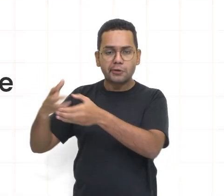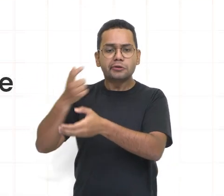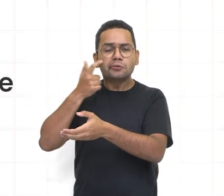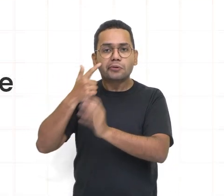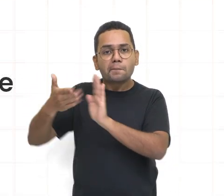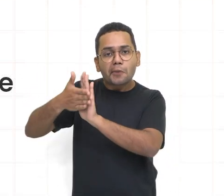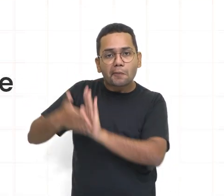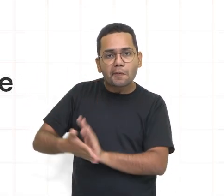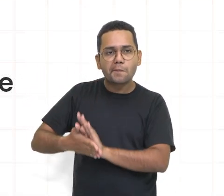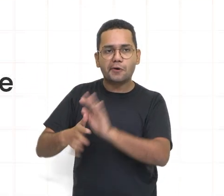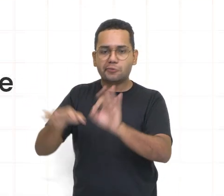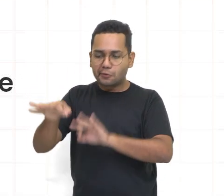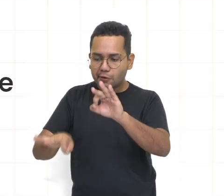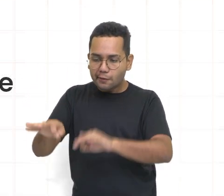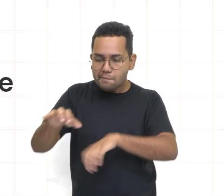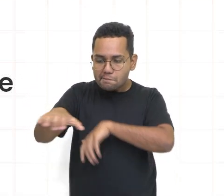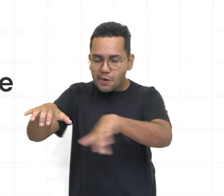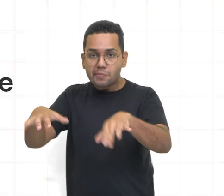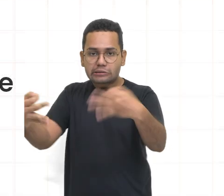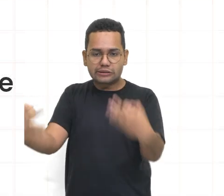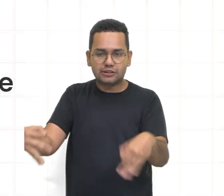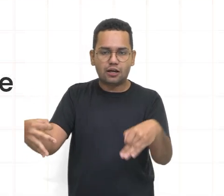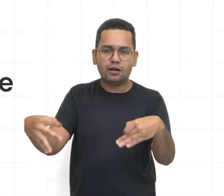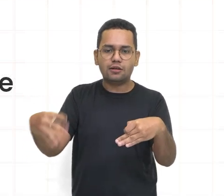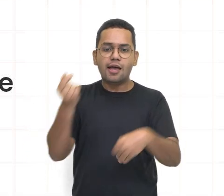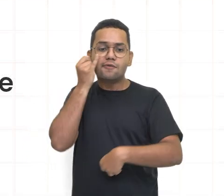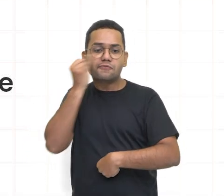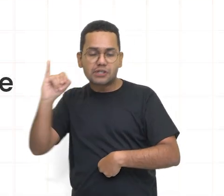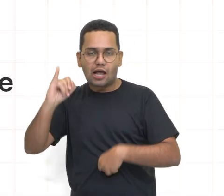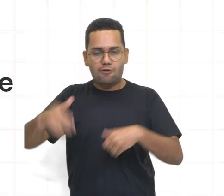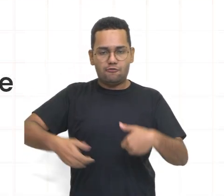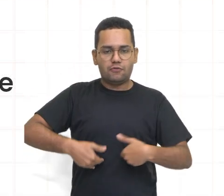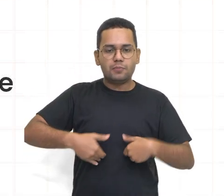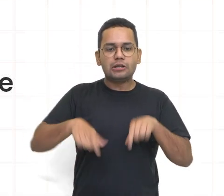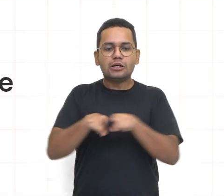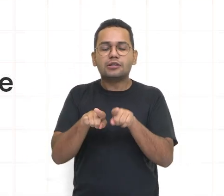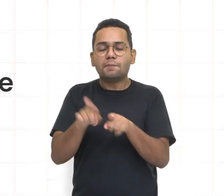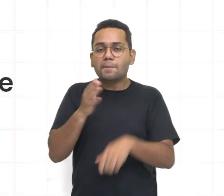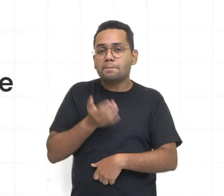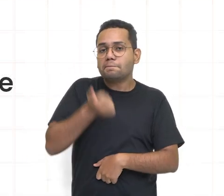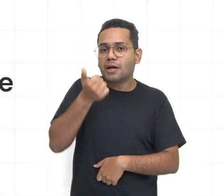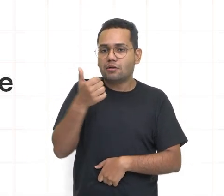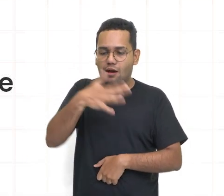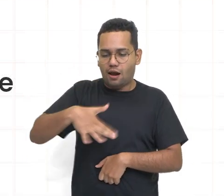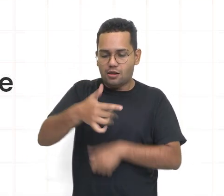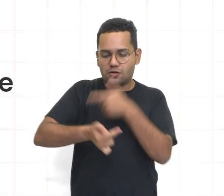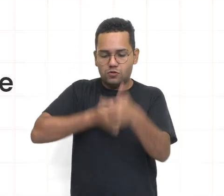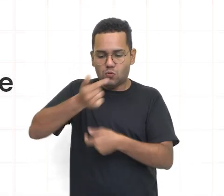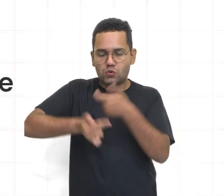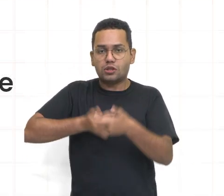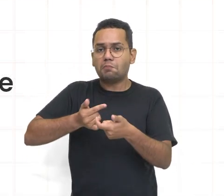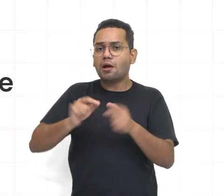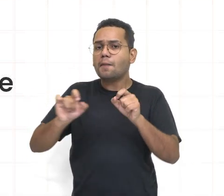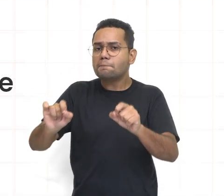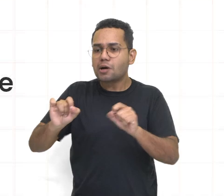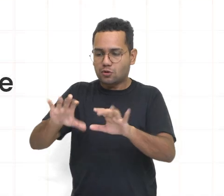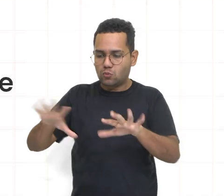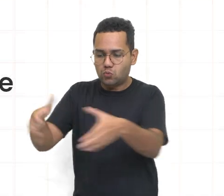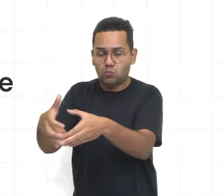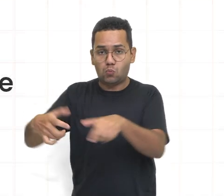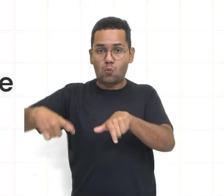agrária e o combate à fome e melhoria das condições de trabalho para os operários